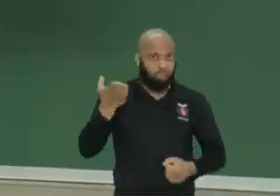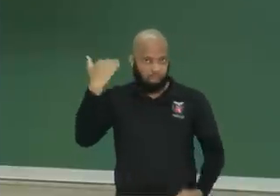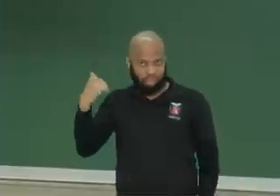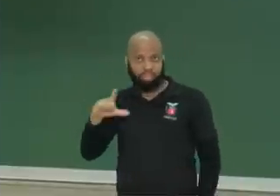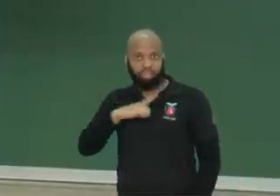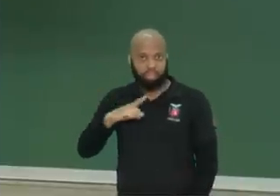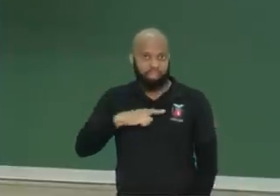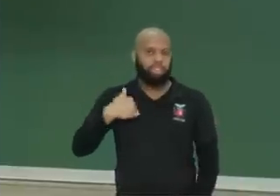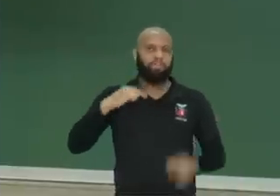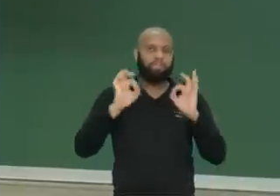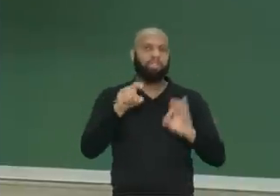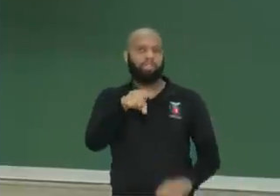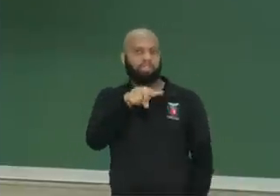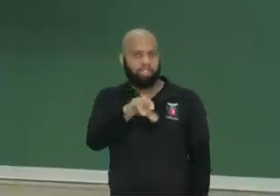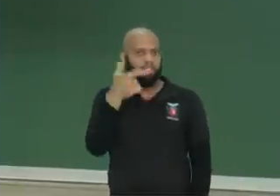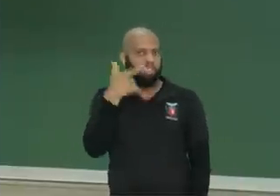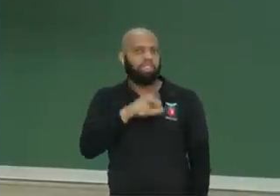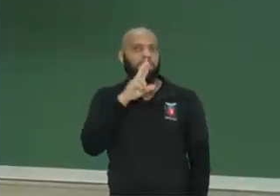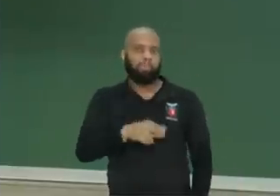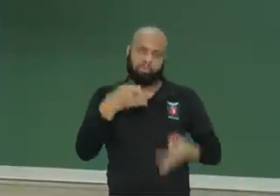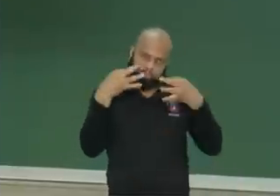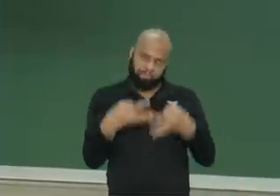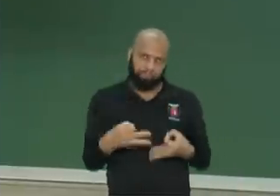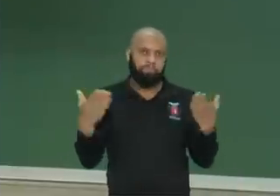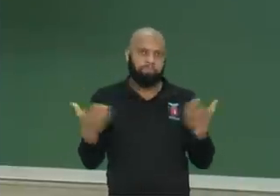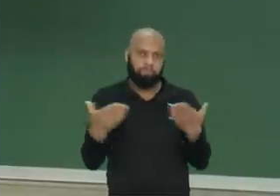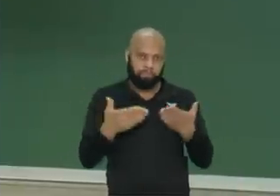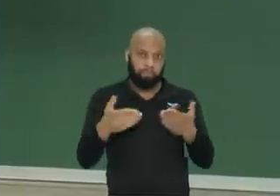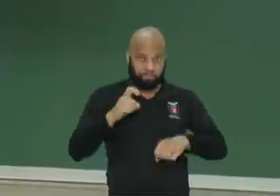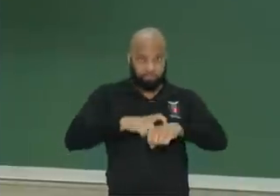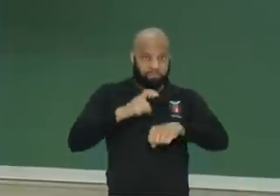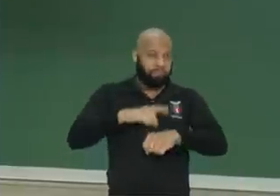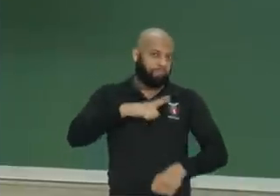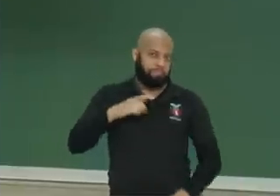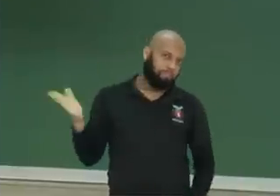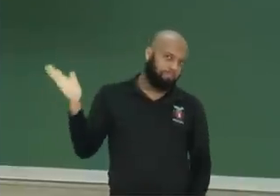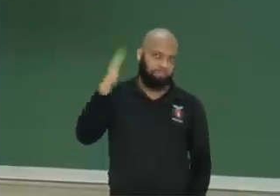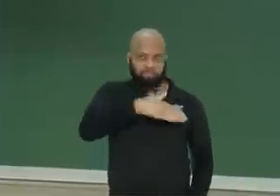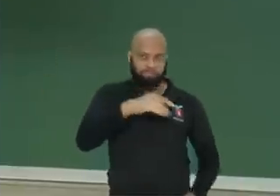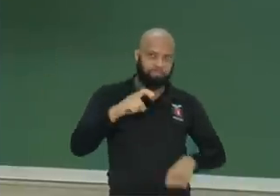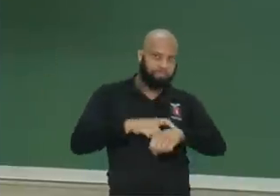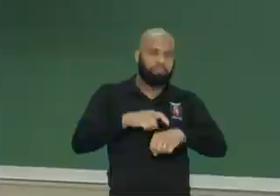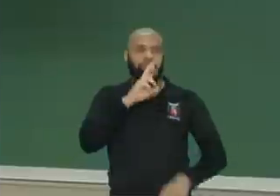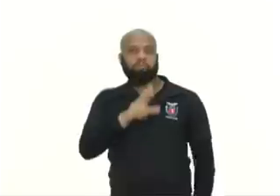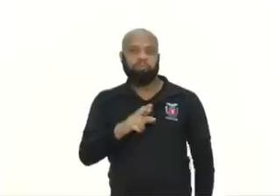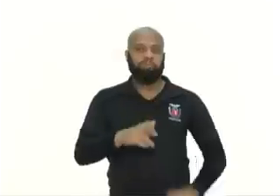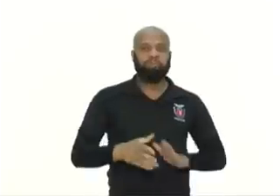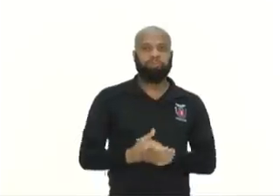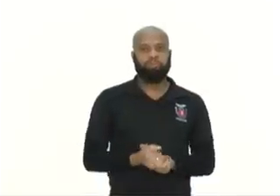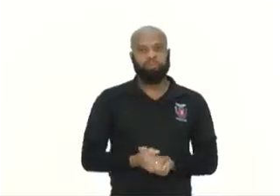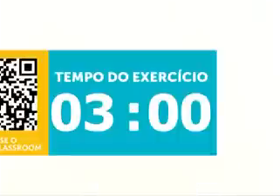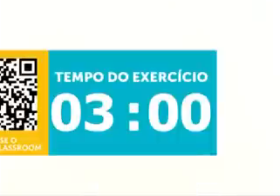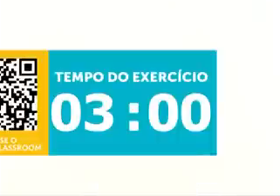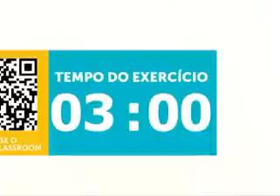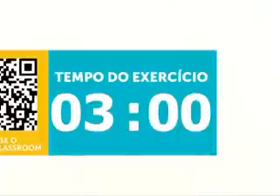aula passada? Eu tenho certeza que você tem a resposta dessa atividade. Vamos lá? Tempo na tela, moçada.